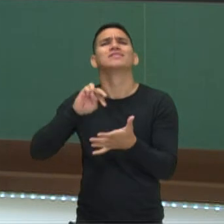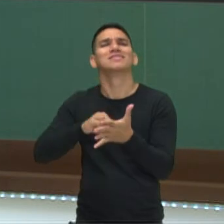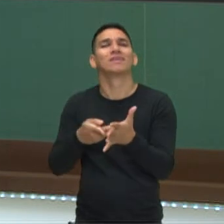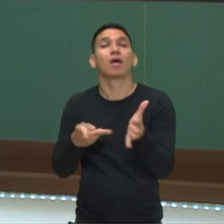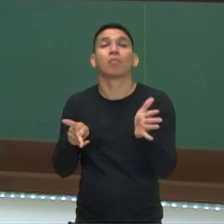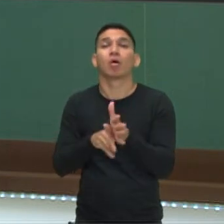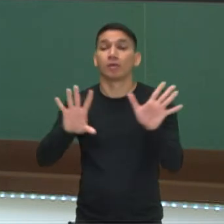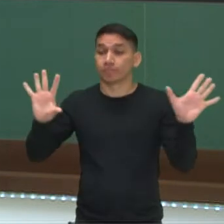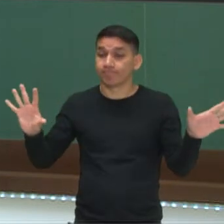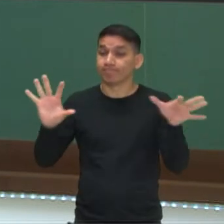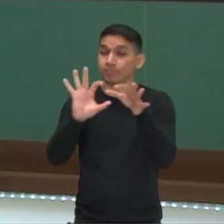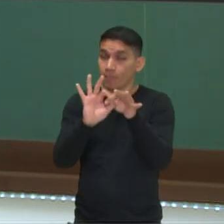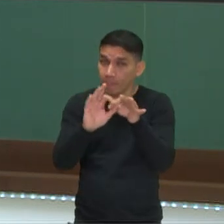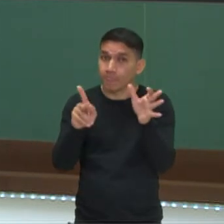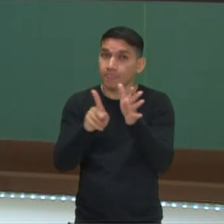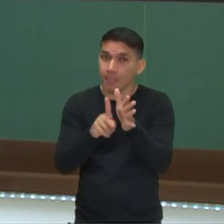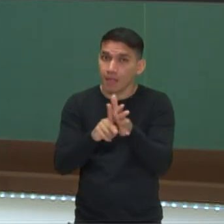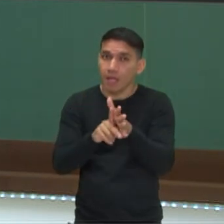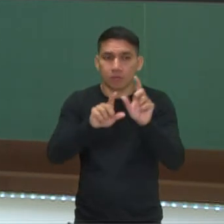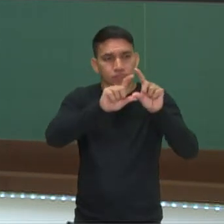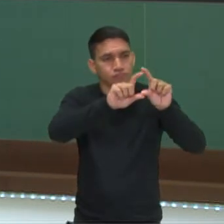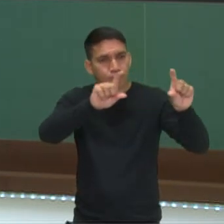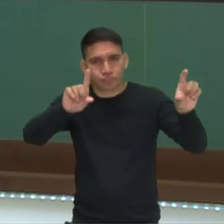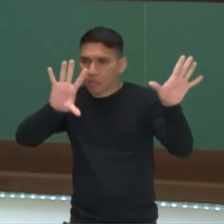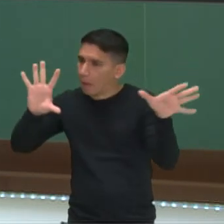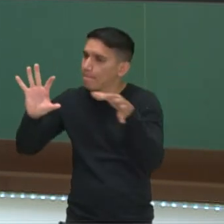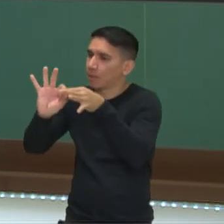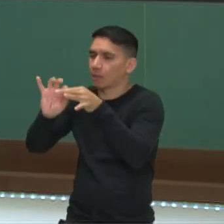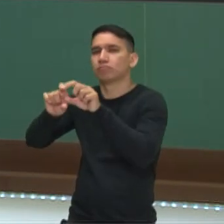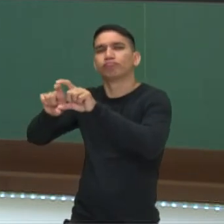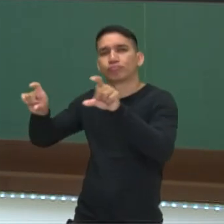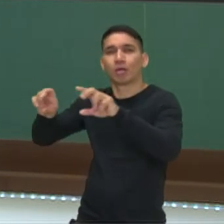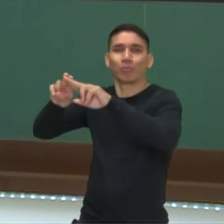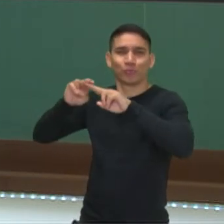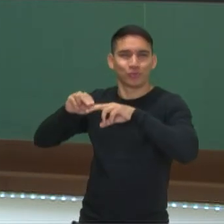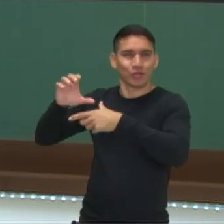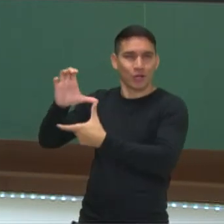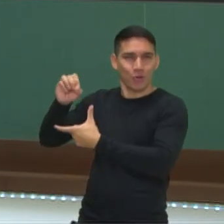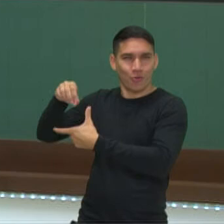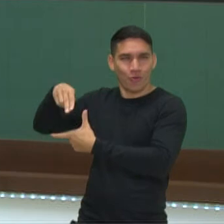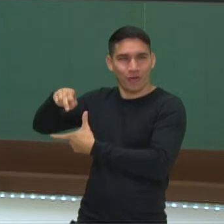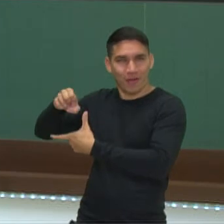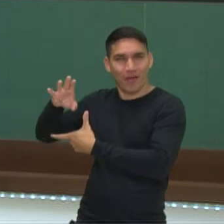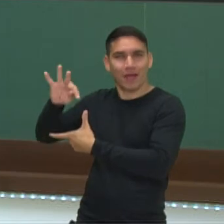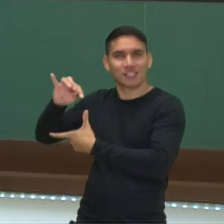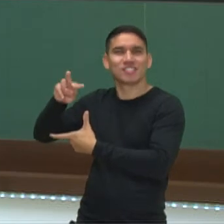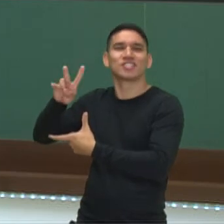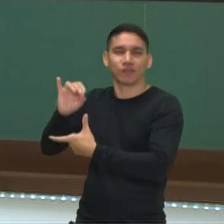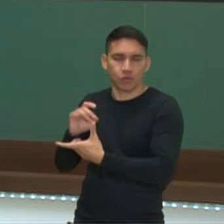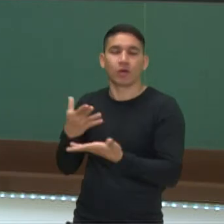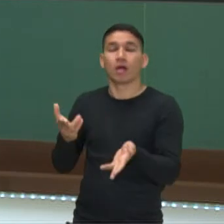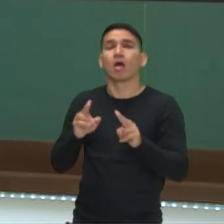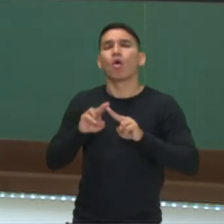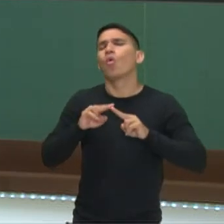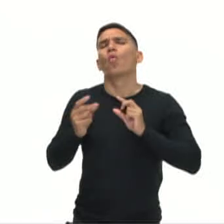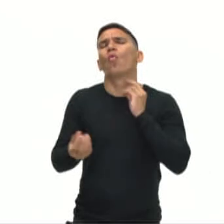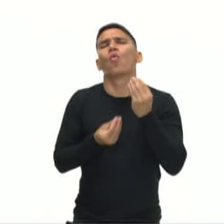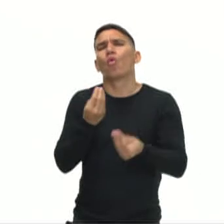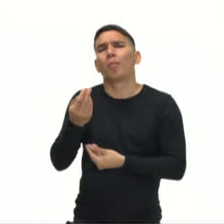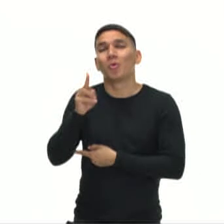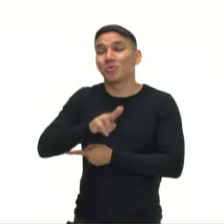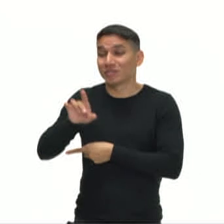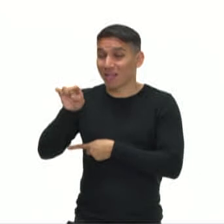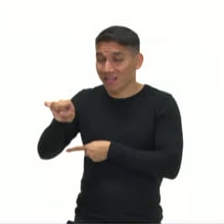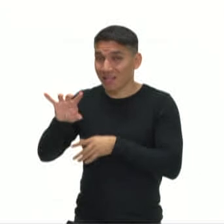para ligar, unir as orações, daí o nome conectivo. Então, o que o uso desse conectivo em destaque revela sobre